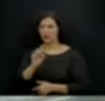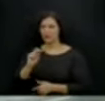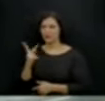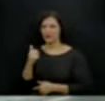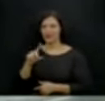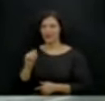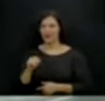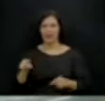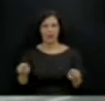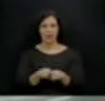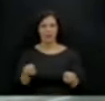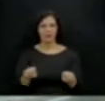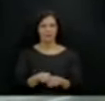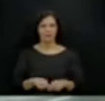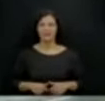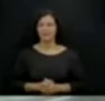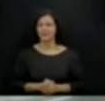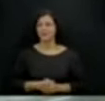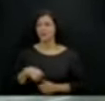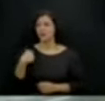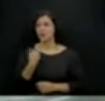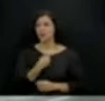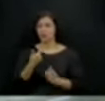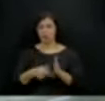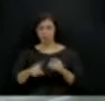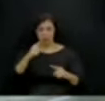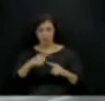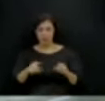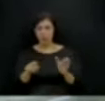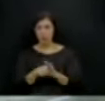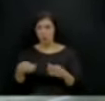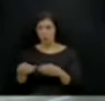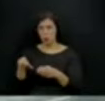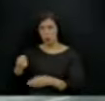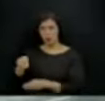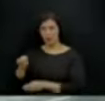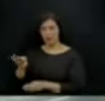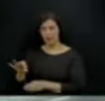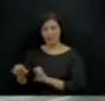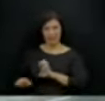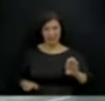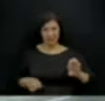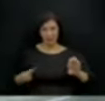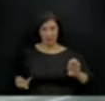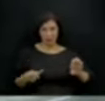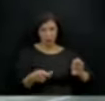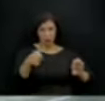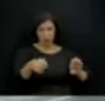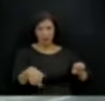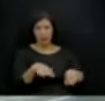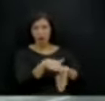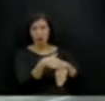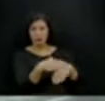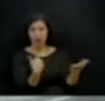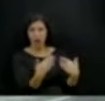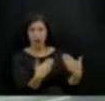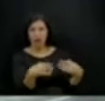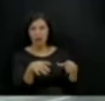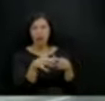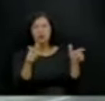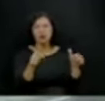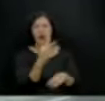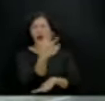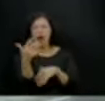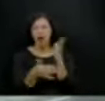mesmo é a última vez que esse Bando do MST e da esquerda venha nos visitar querendo conversar com a gente no meio do